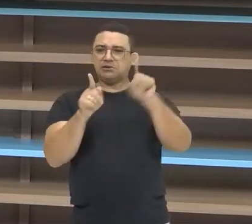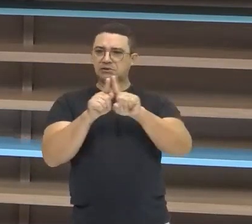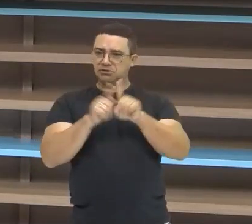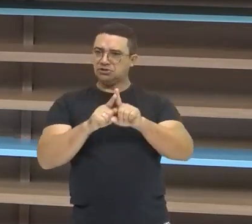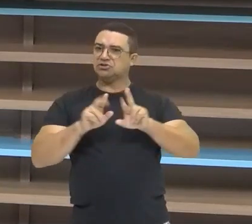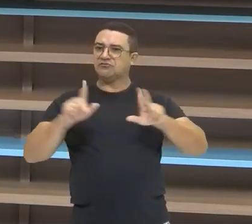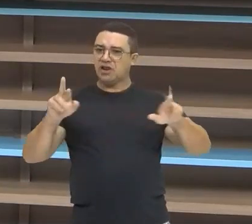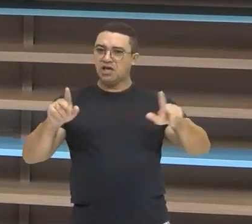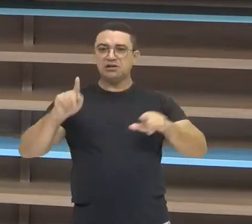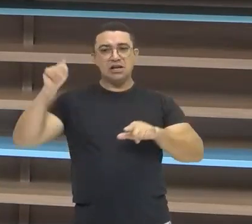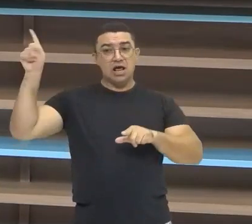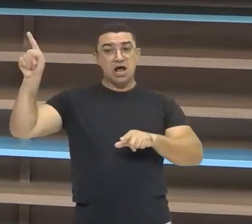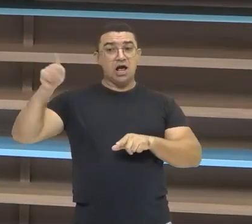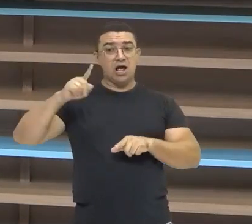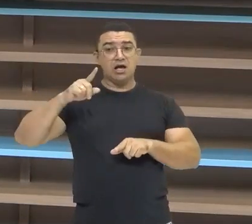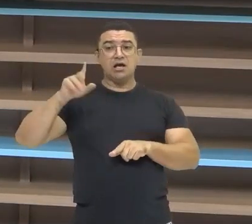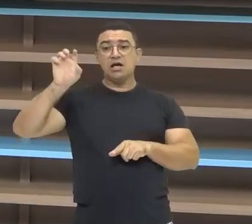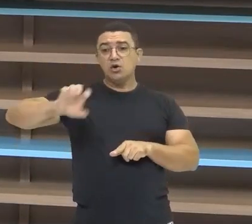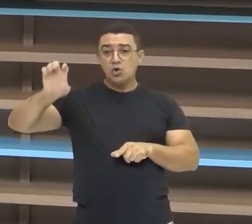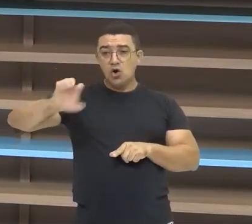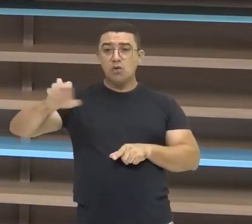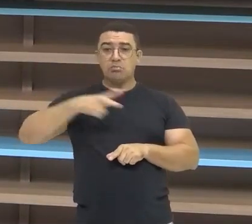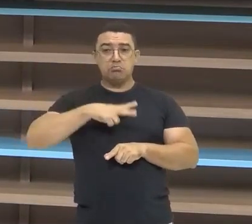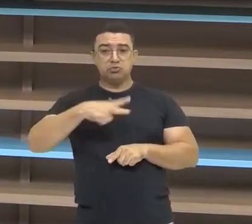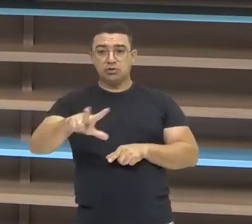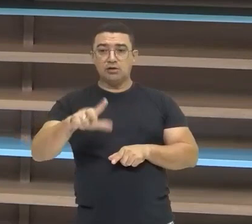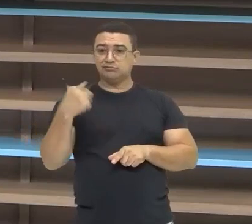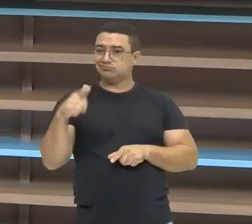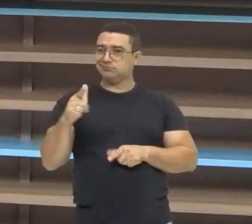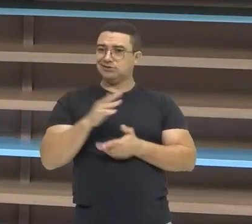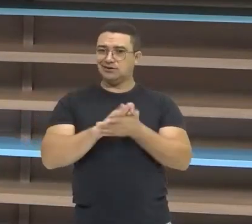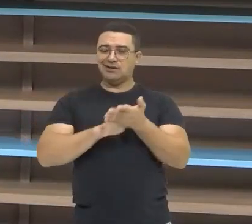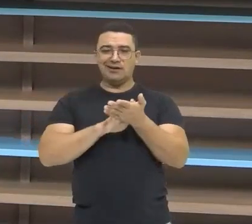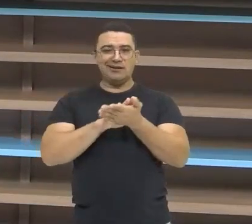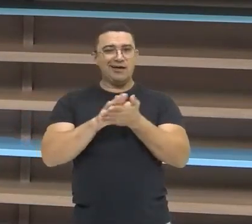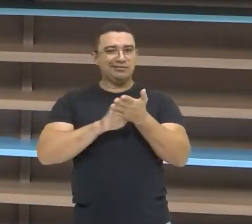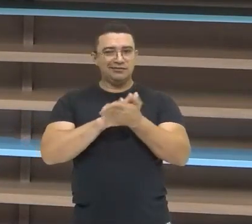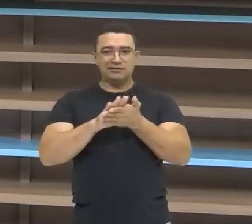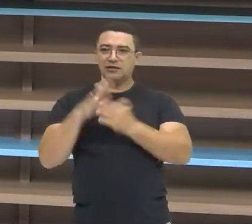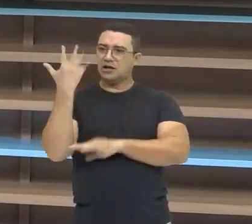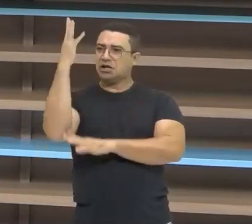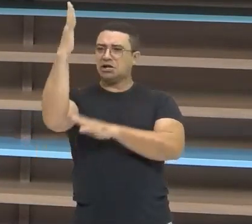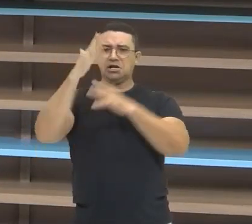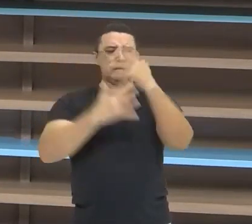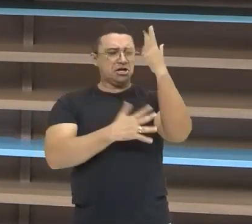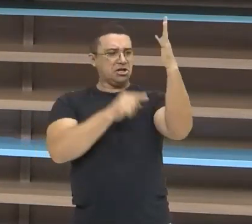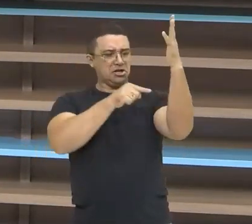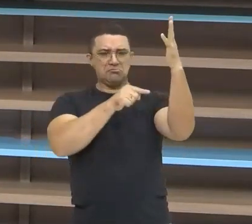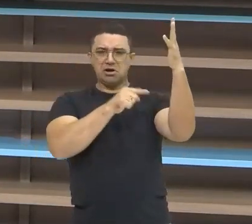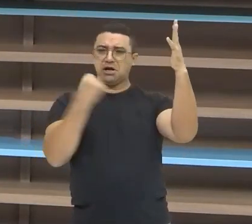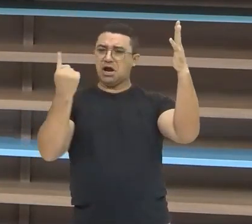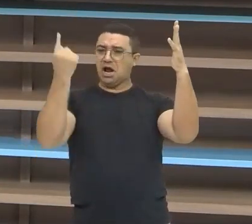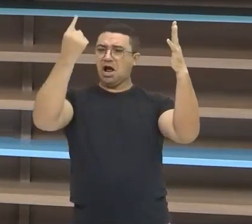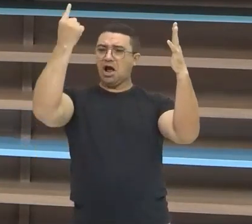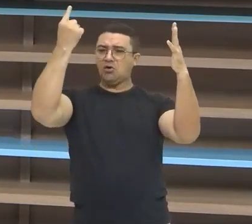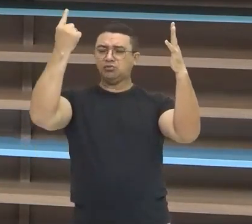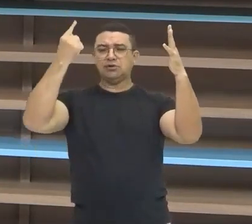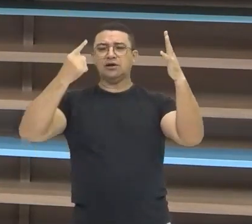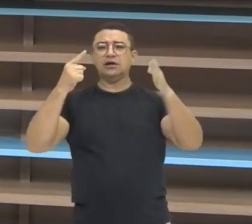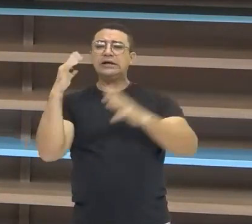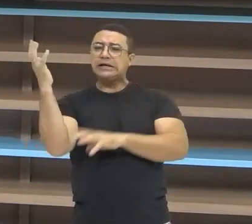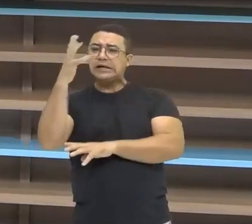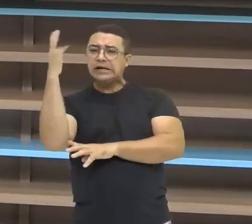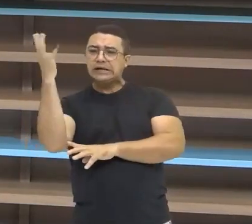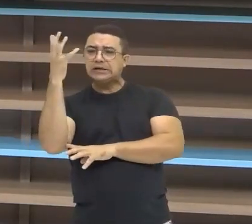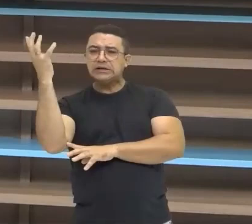na Europa, né? Vários tipos de vegetação, as árvores imensas, outro clima, outras espécimes de animais,